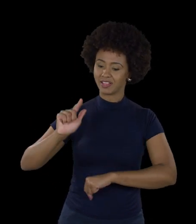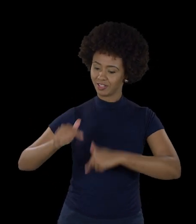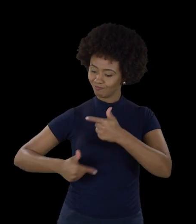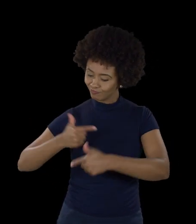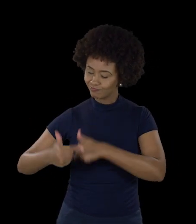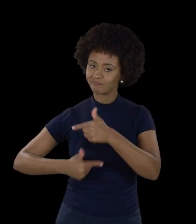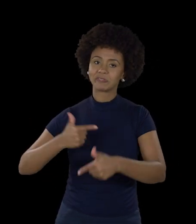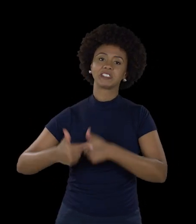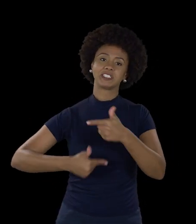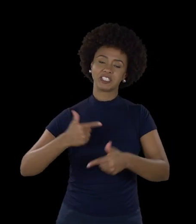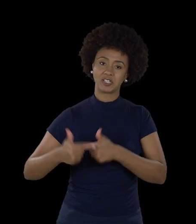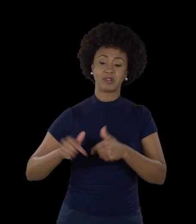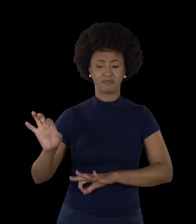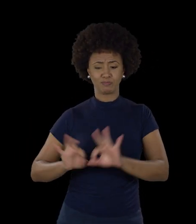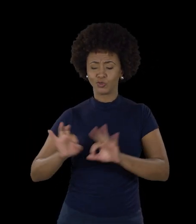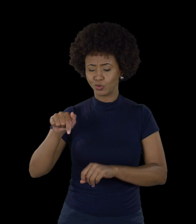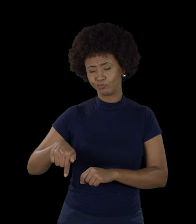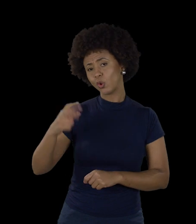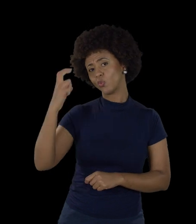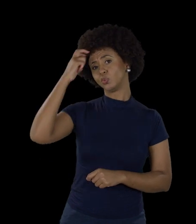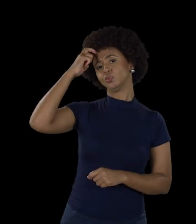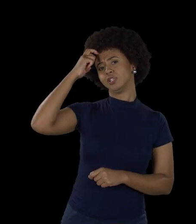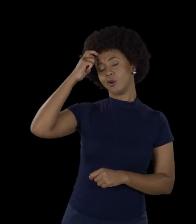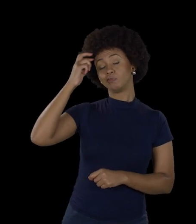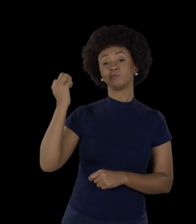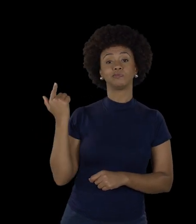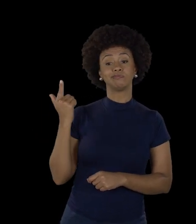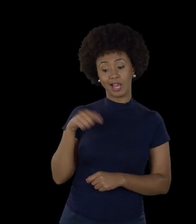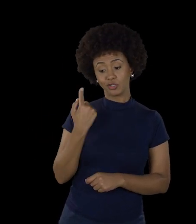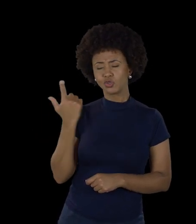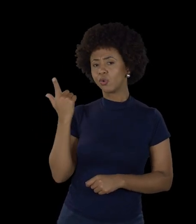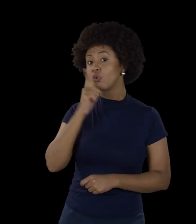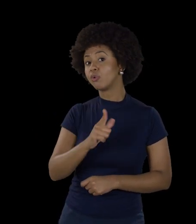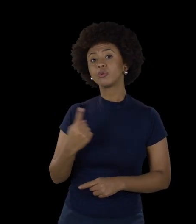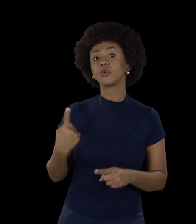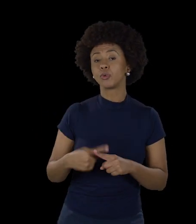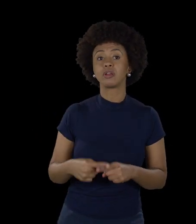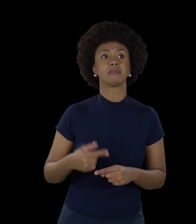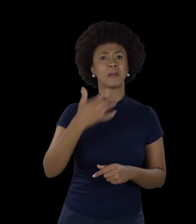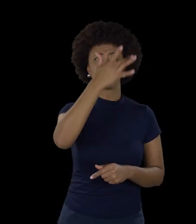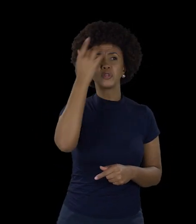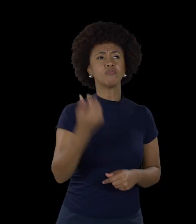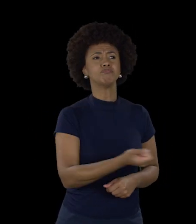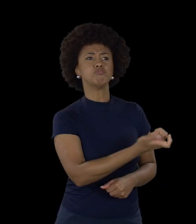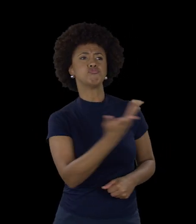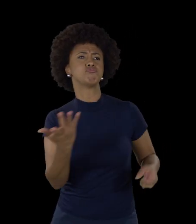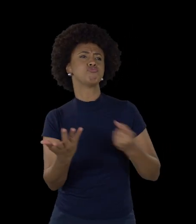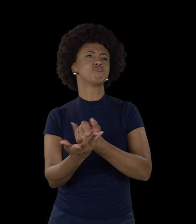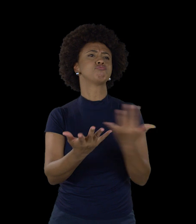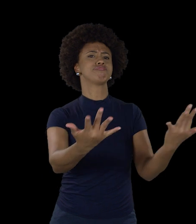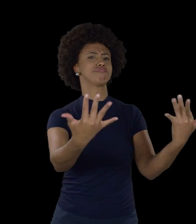Esse projeto cultural ele foi possível apenas ao trabalho de muitas mãos, mas principalmente